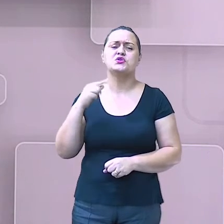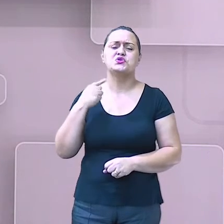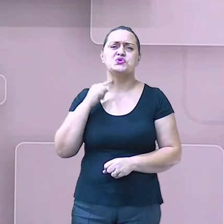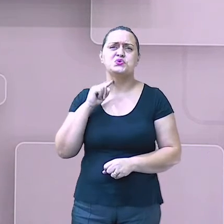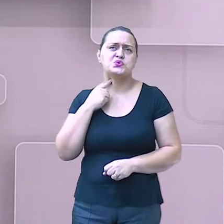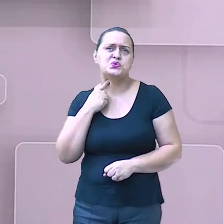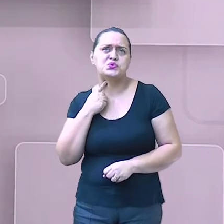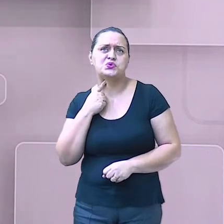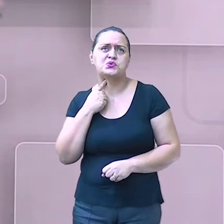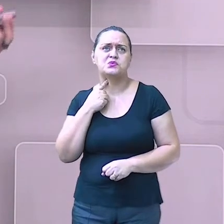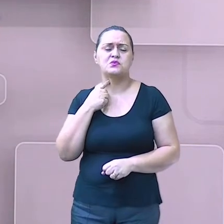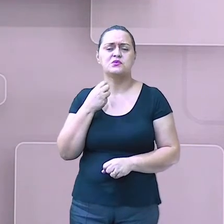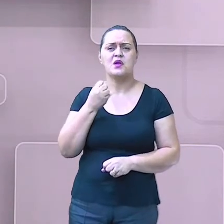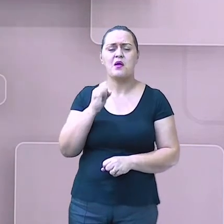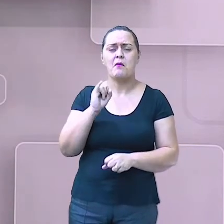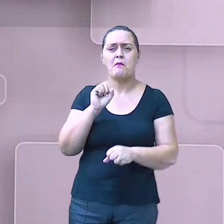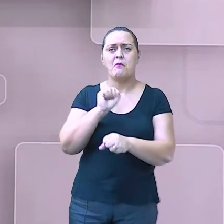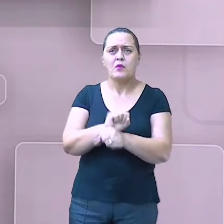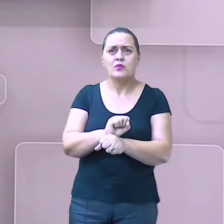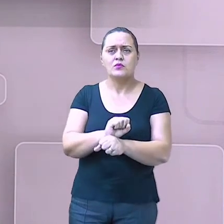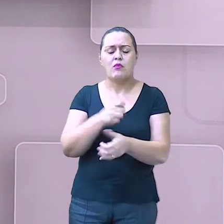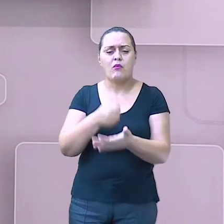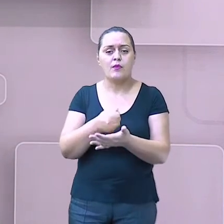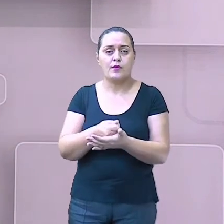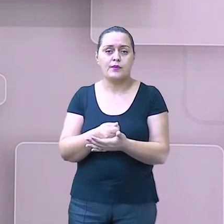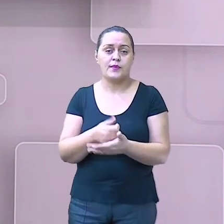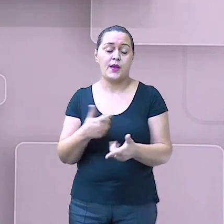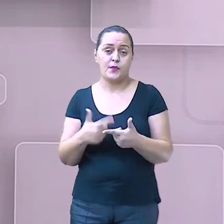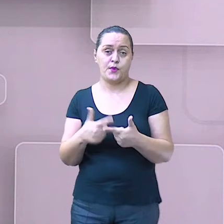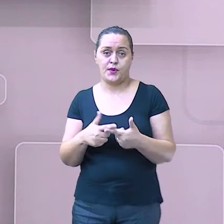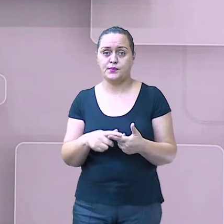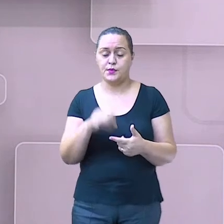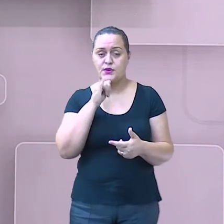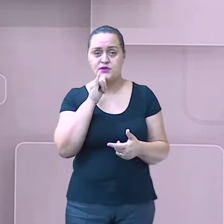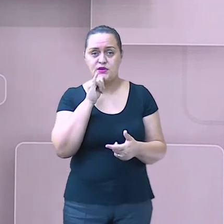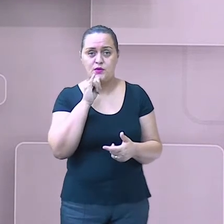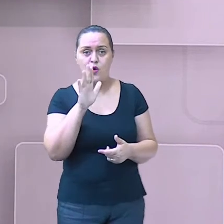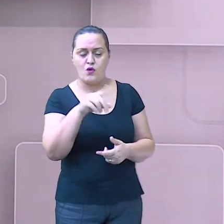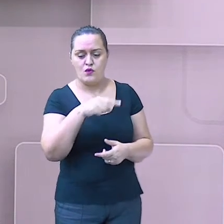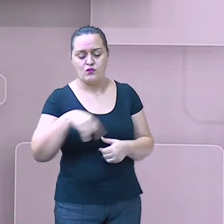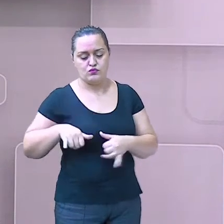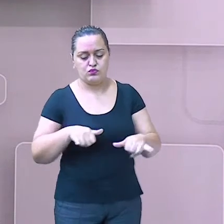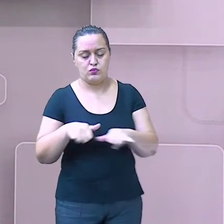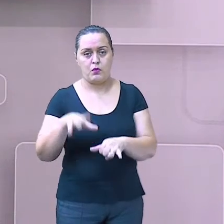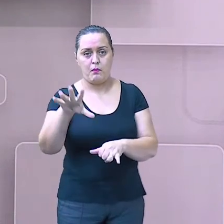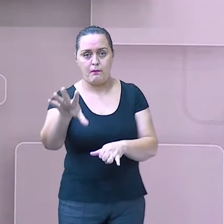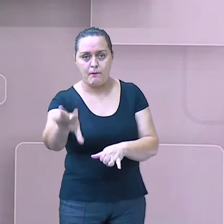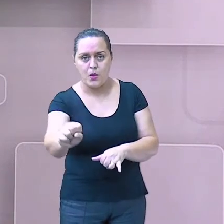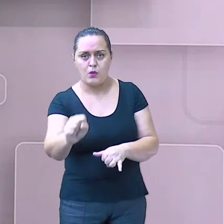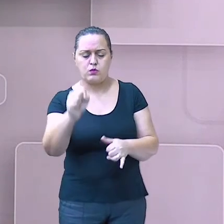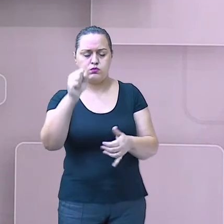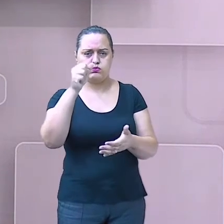usar uma? Aí depois eu saio descartando aquilo de maneira errada. Vocês sabiam que por nossa cidade existem vários pontos